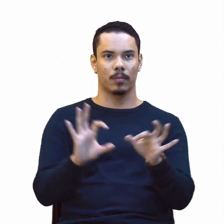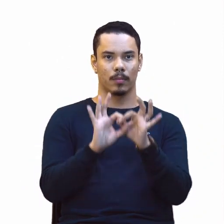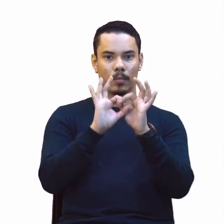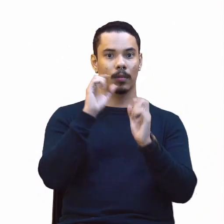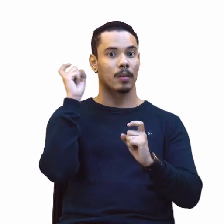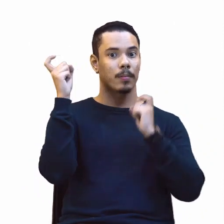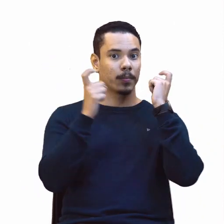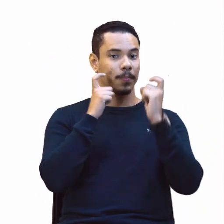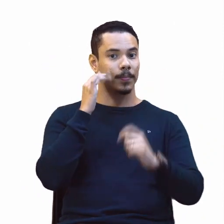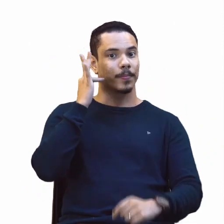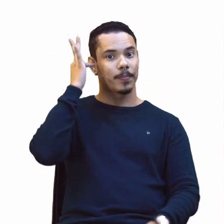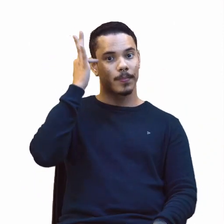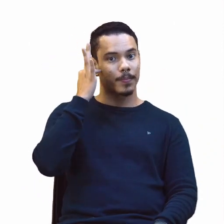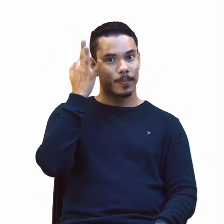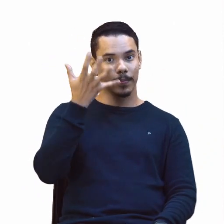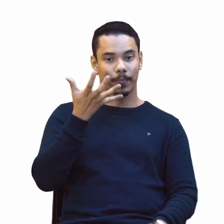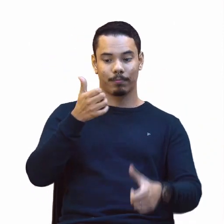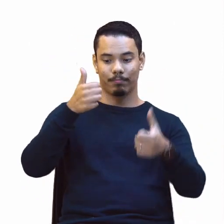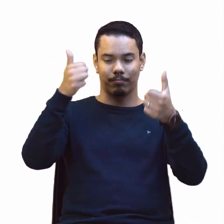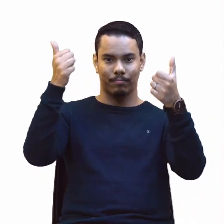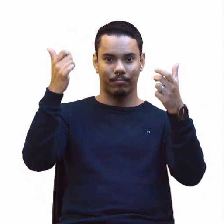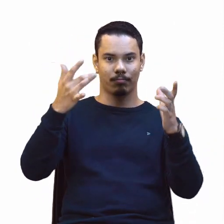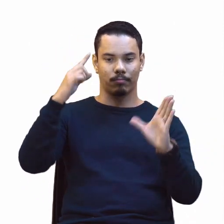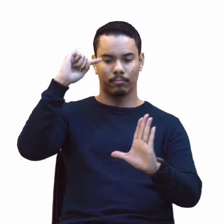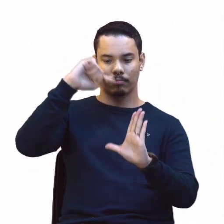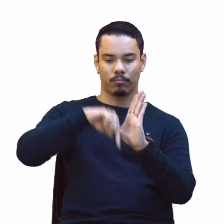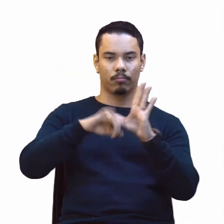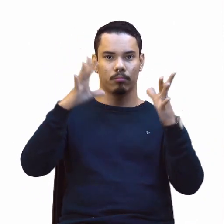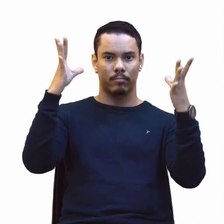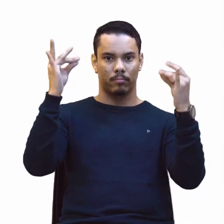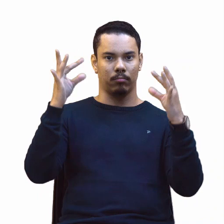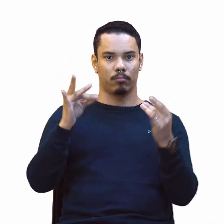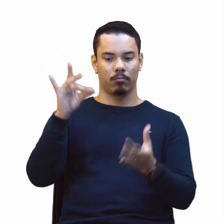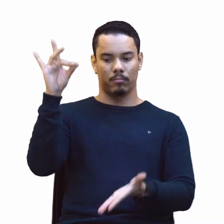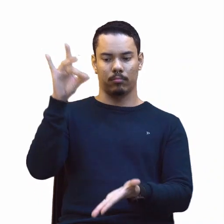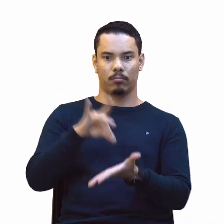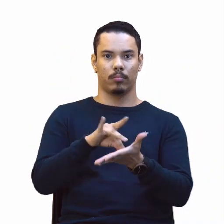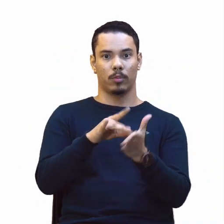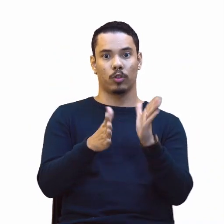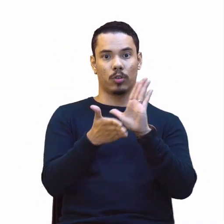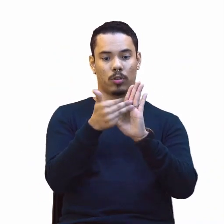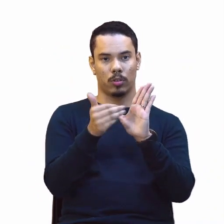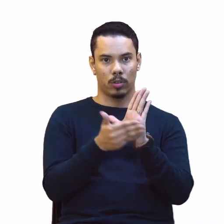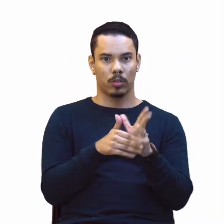em buscar o quê? Uma explicação mais profunda da realidade,